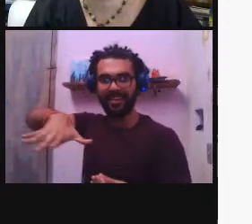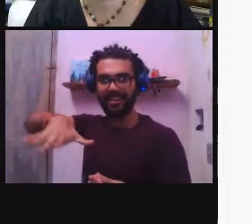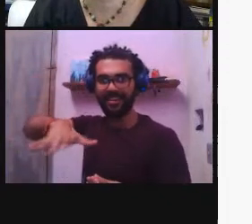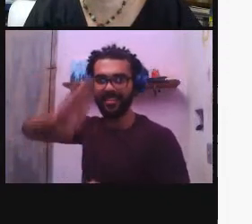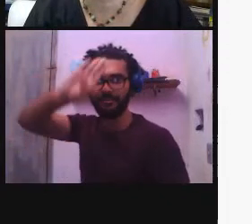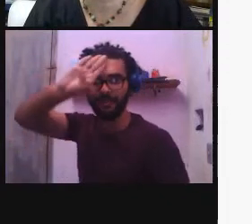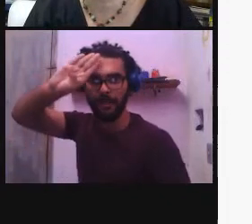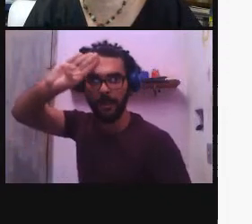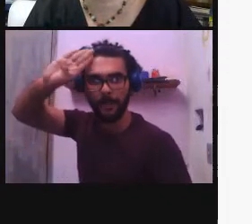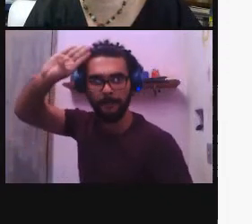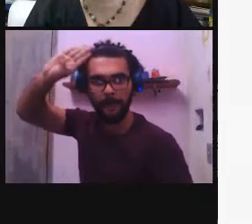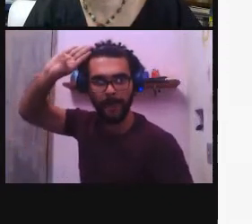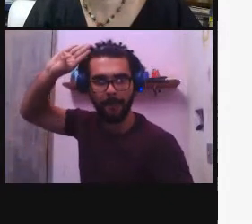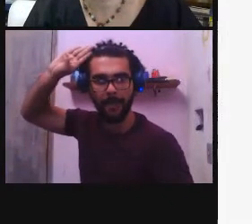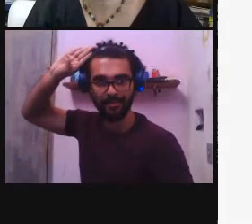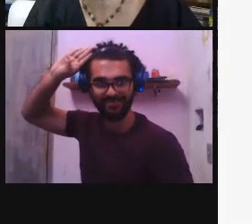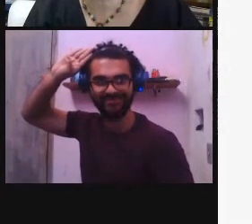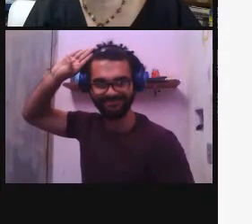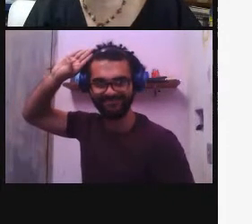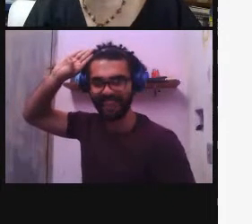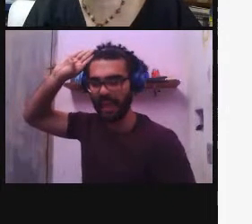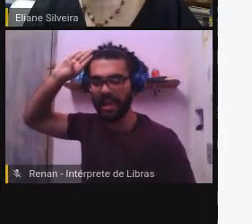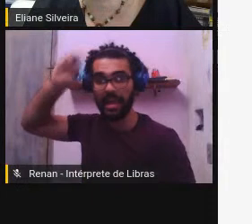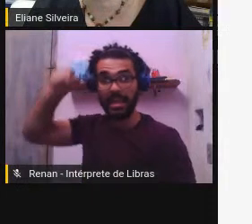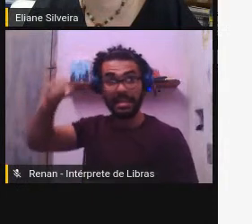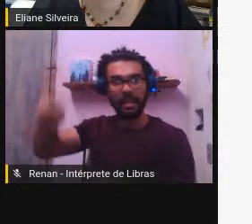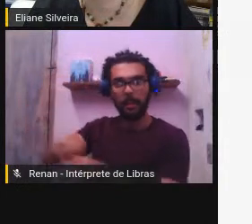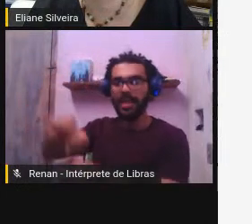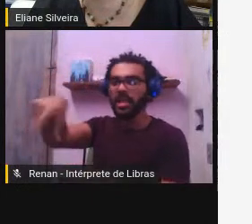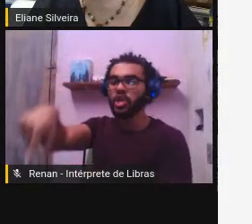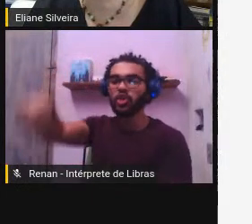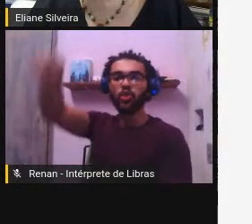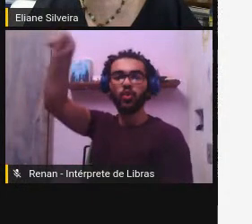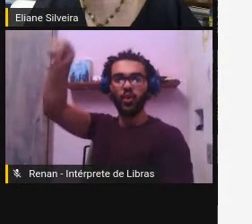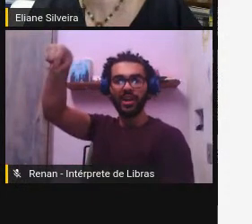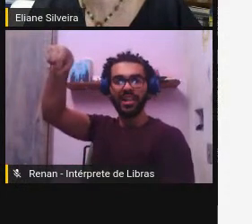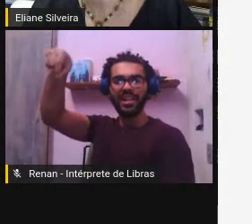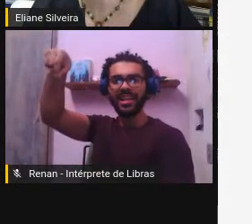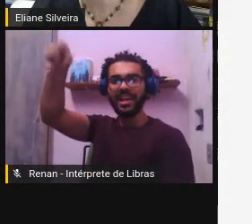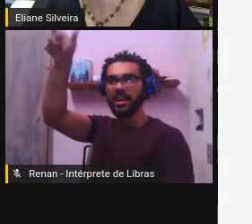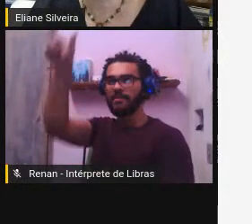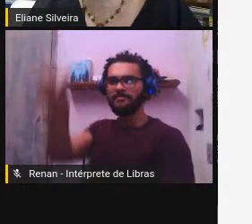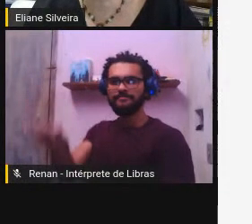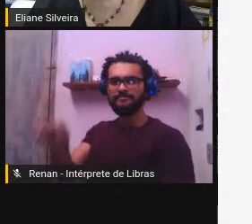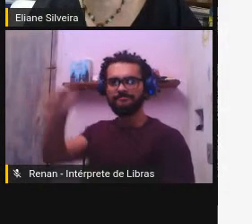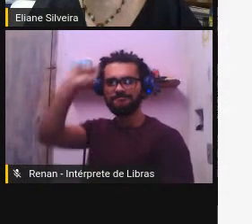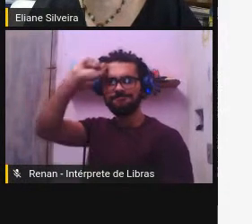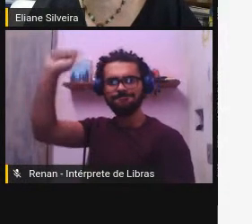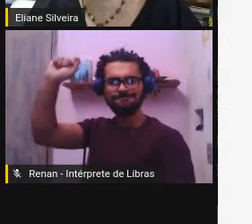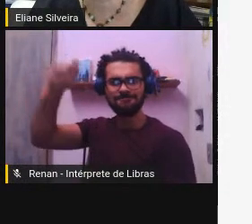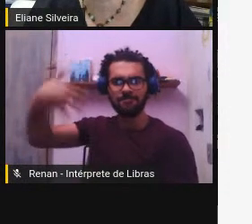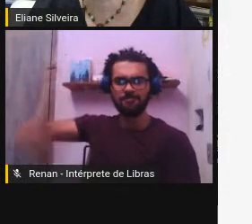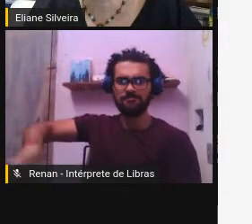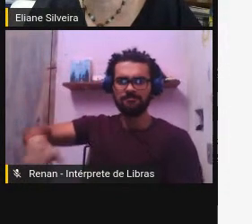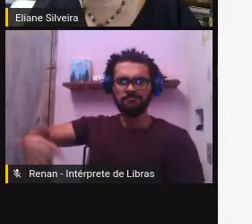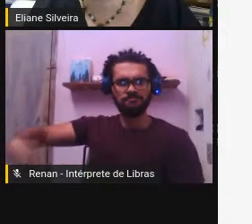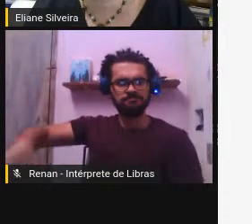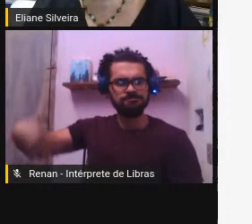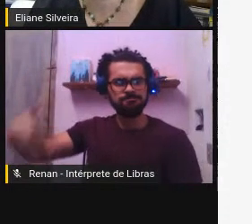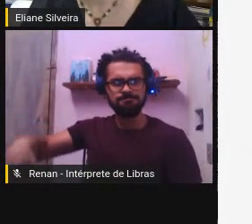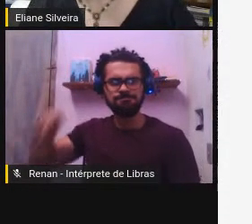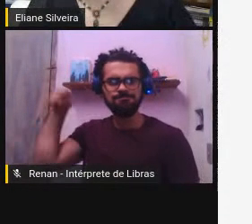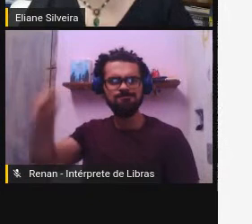envolve um autor da monta de Sossir. Talvez por isso o manuscrito seja pouco trabalhado, embora seja muito interessante do ponto de